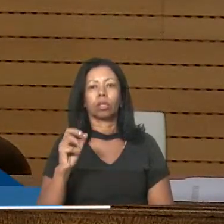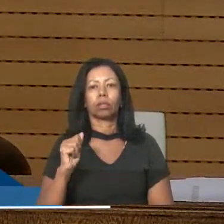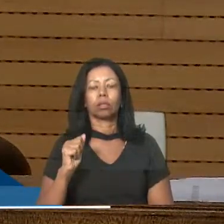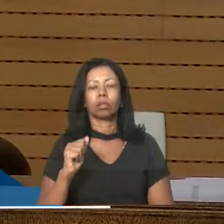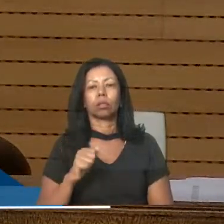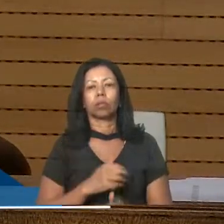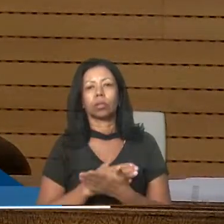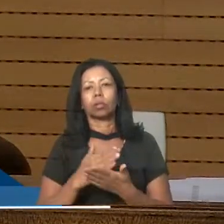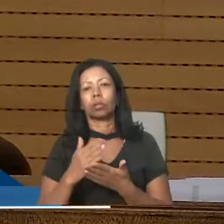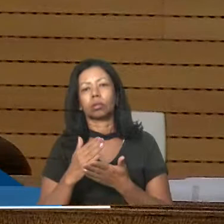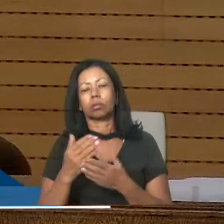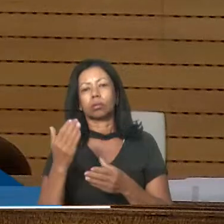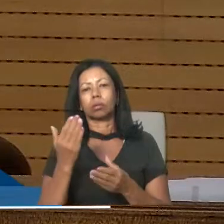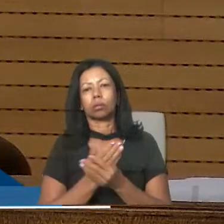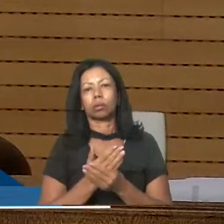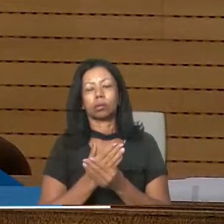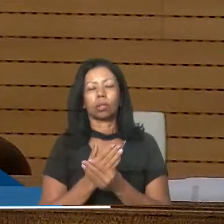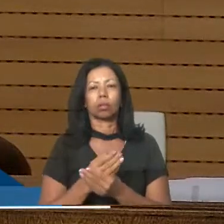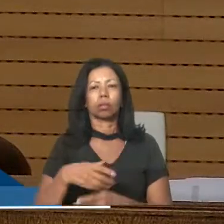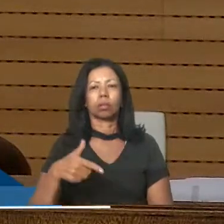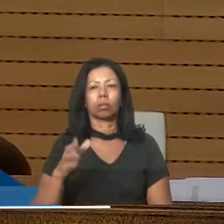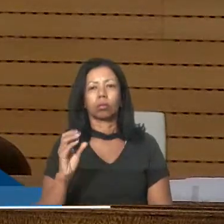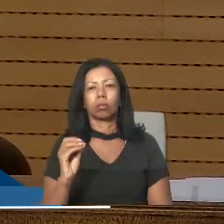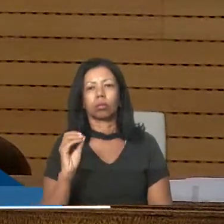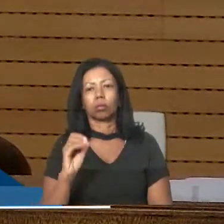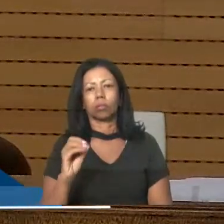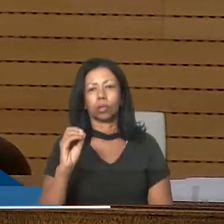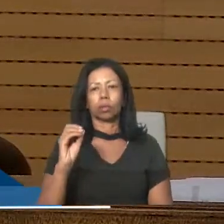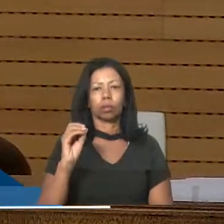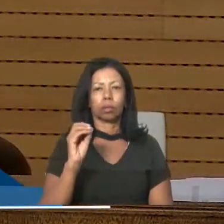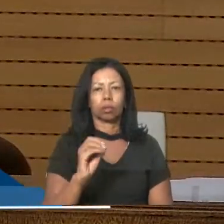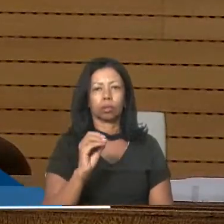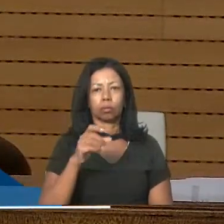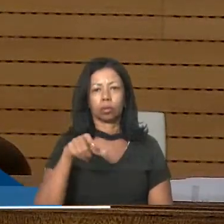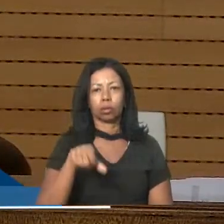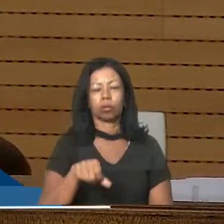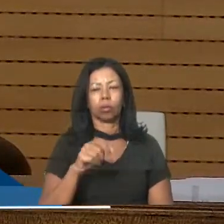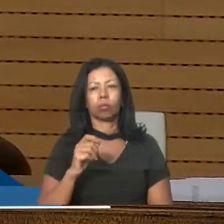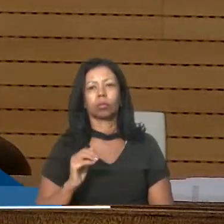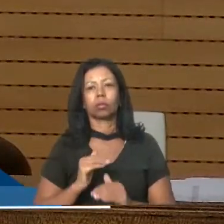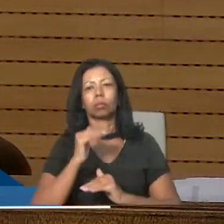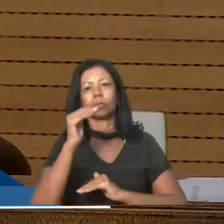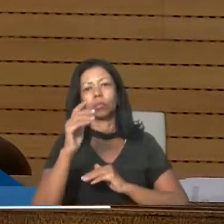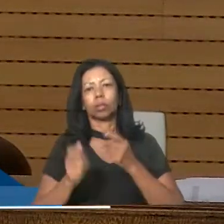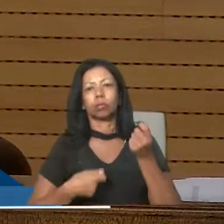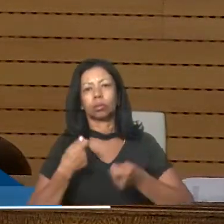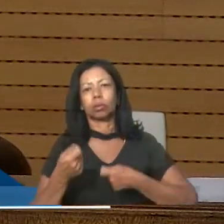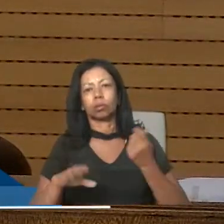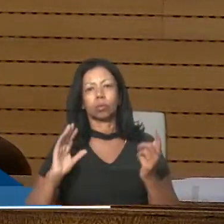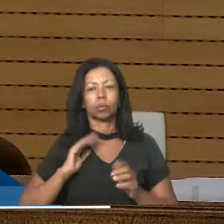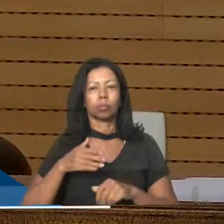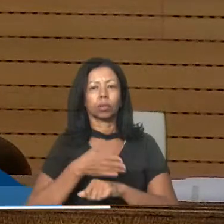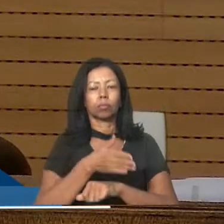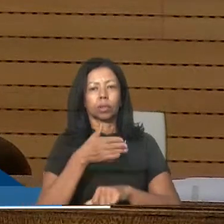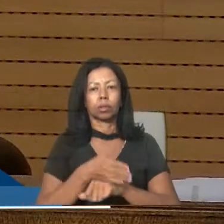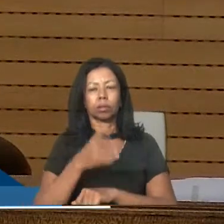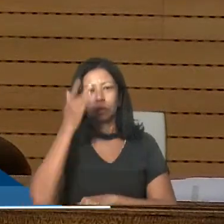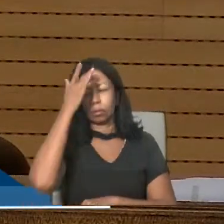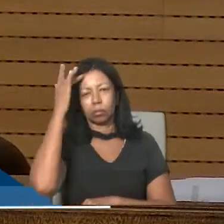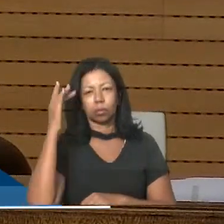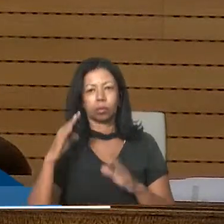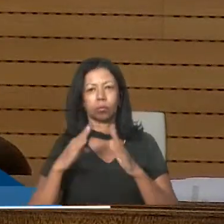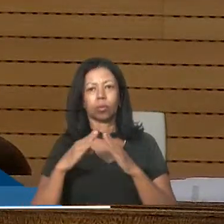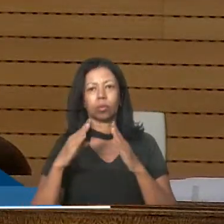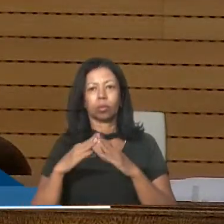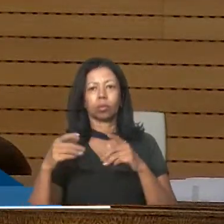iniciado em 2009 e desenvolvido pela administração municipal, com participação dos munícipes residentes